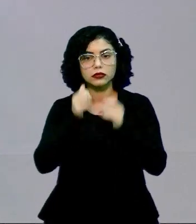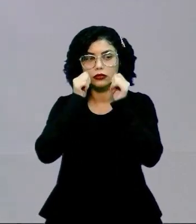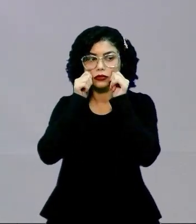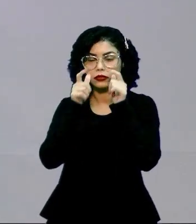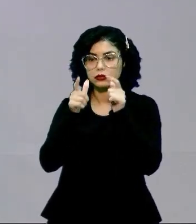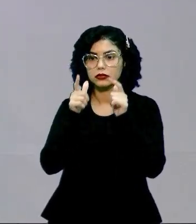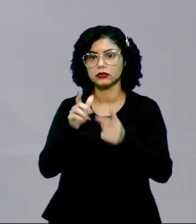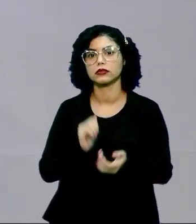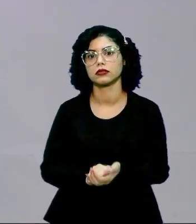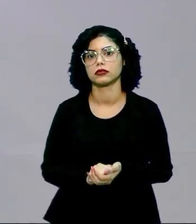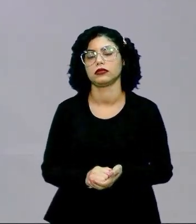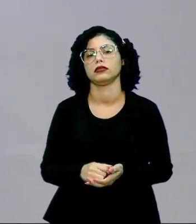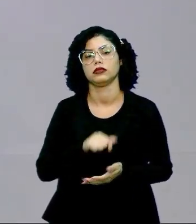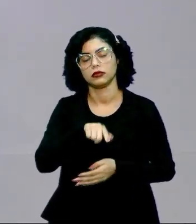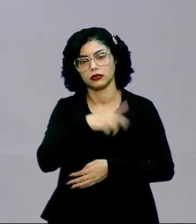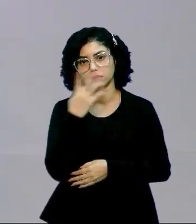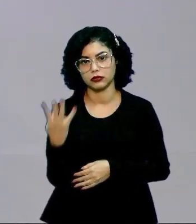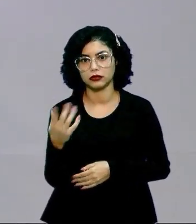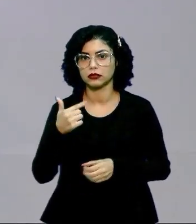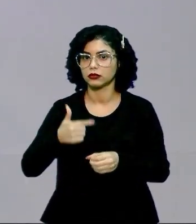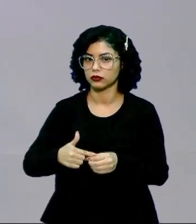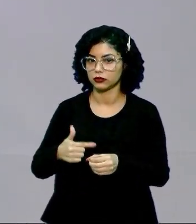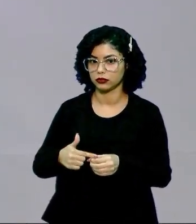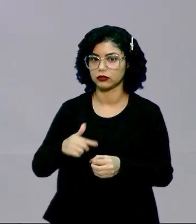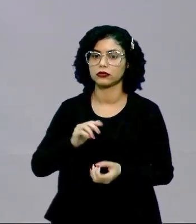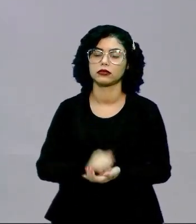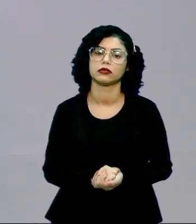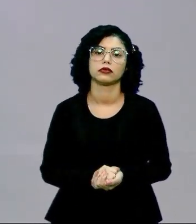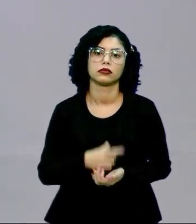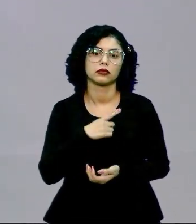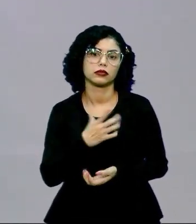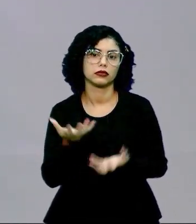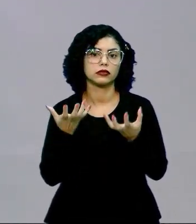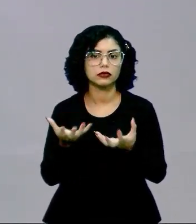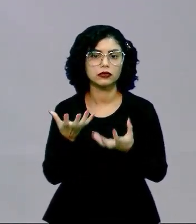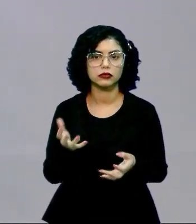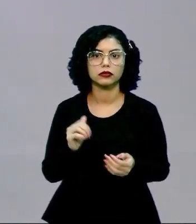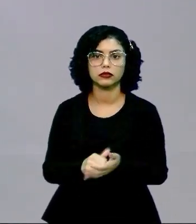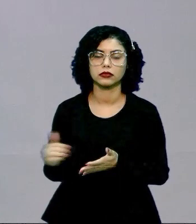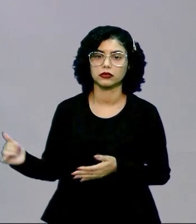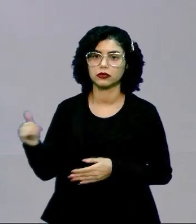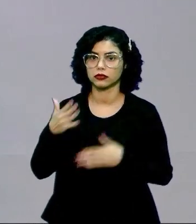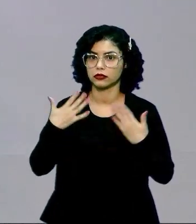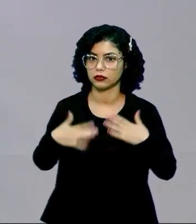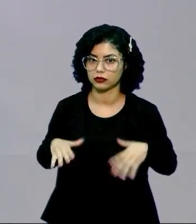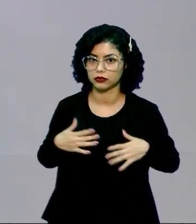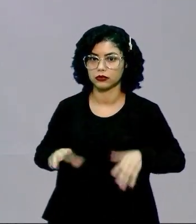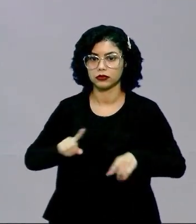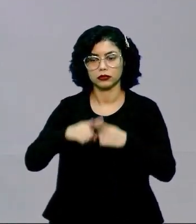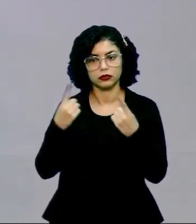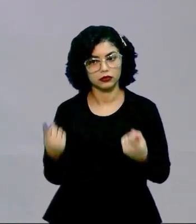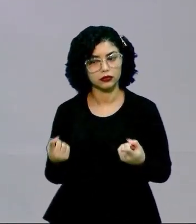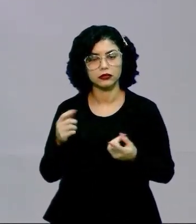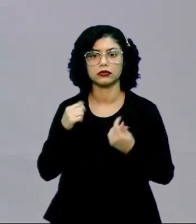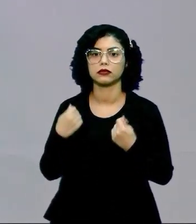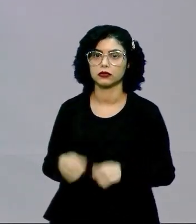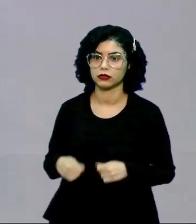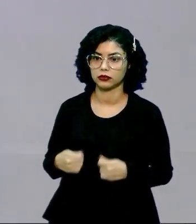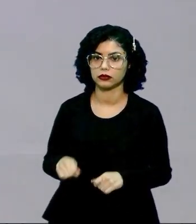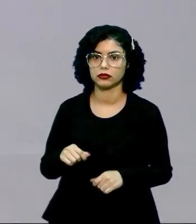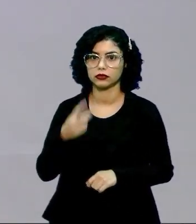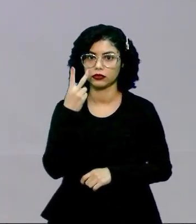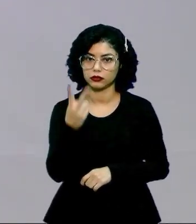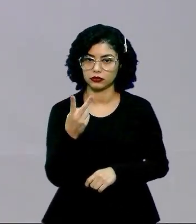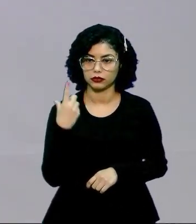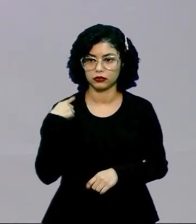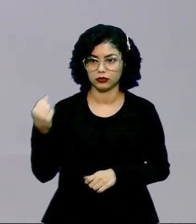atento. Ele tem uma quantidade de gasolina, ele quer ter uma viagem tranquila, porém, ele só quer fazer